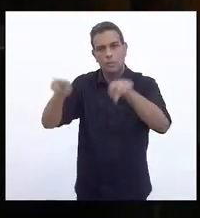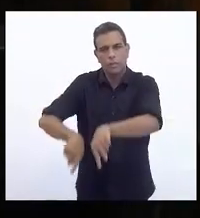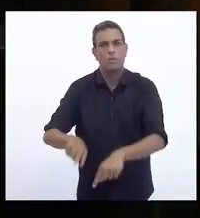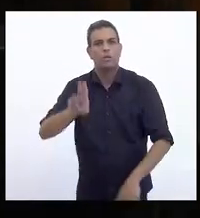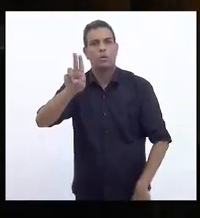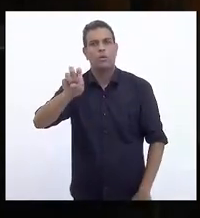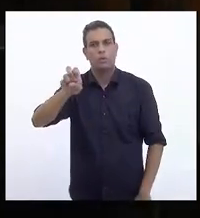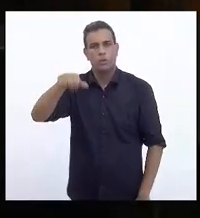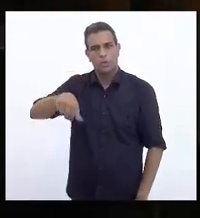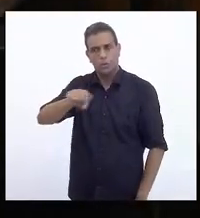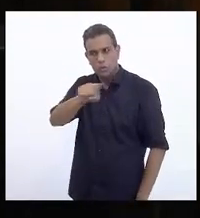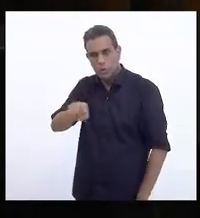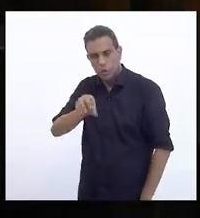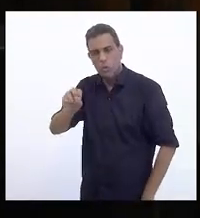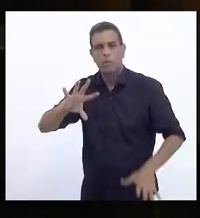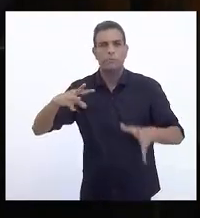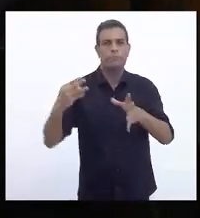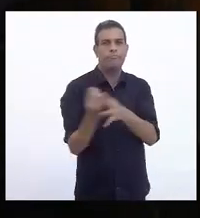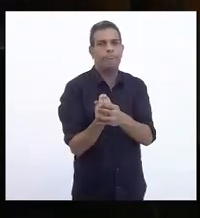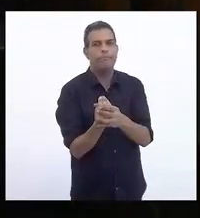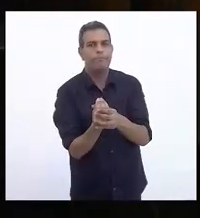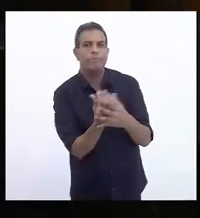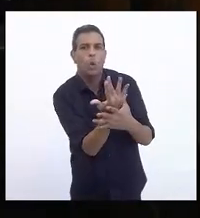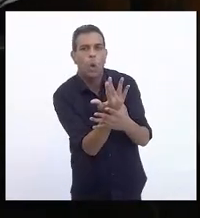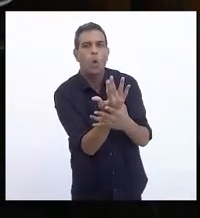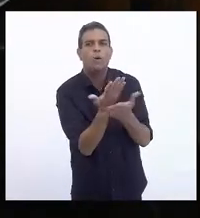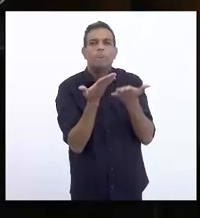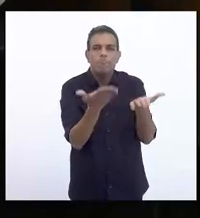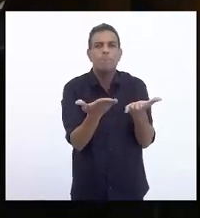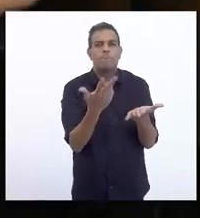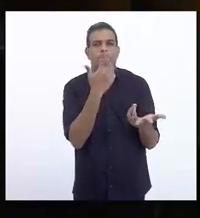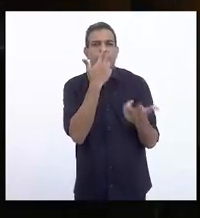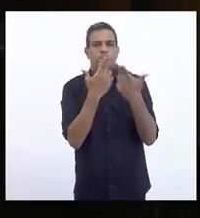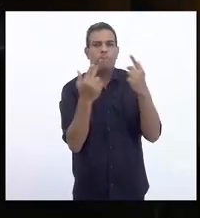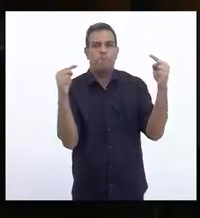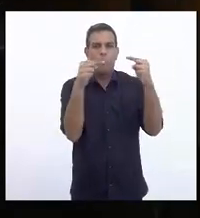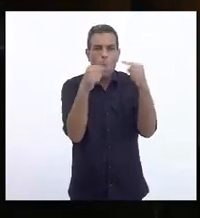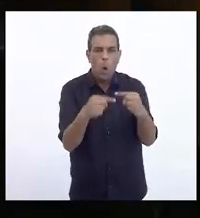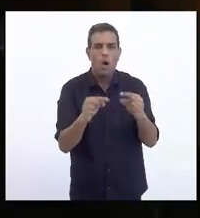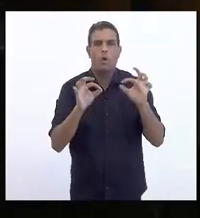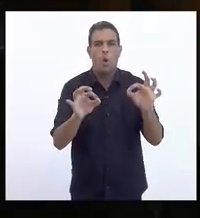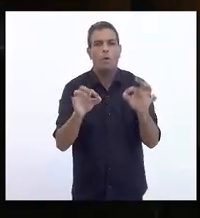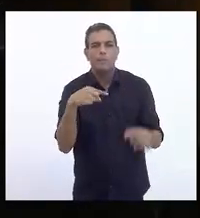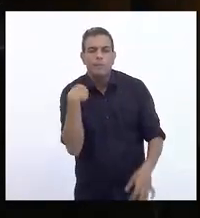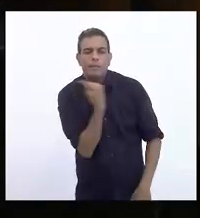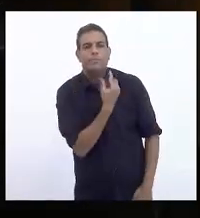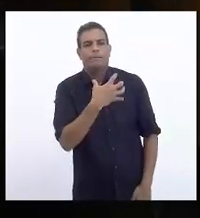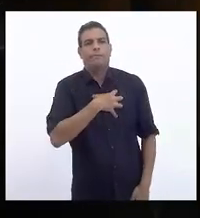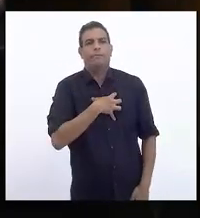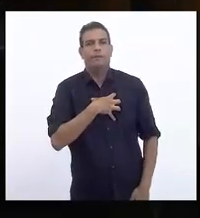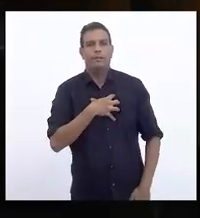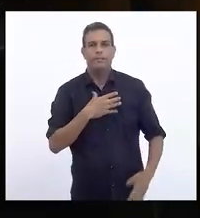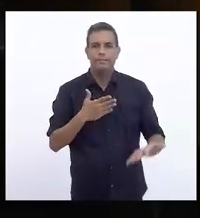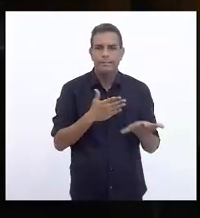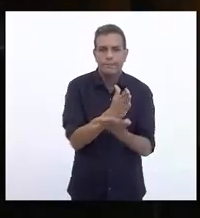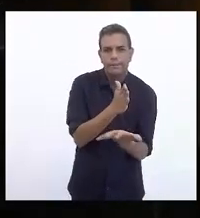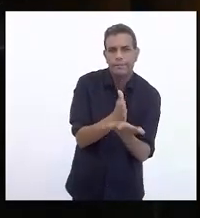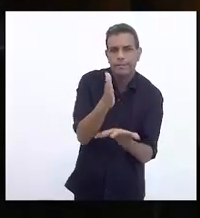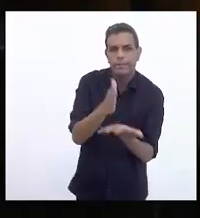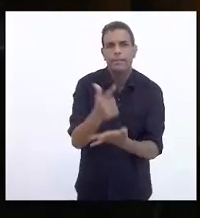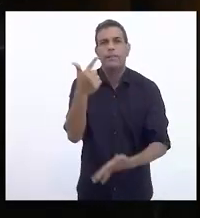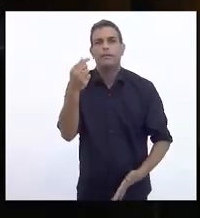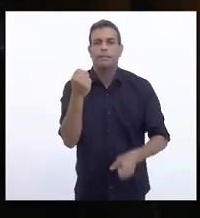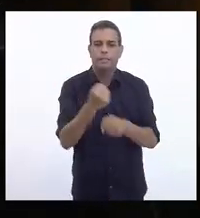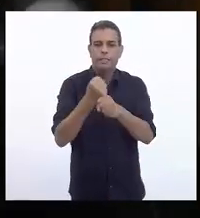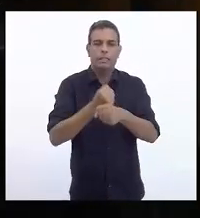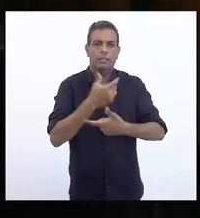e coloca a universidade como parte de uma outra universidade. É um demérito ser parte da UERJ, mas é claro que não. A nossa setentona UERJ é um